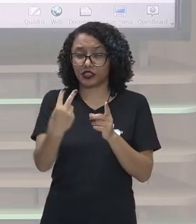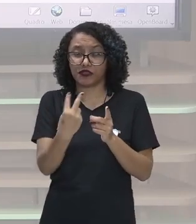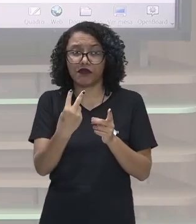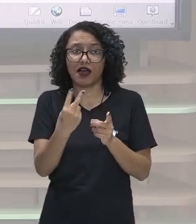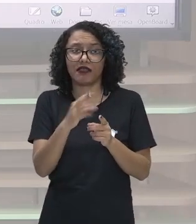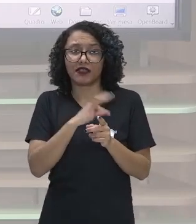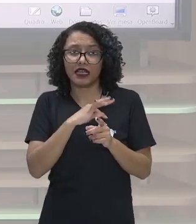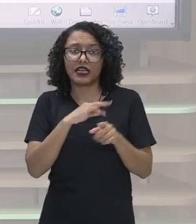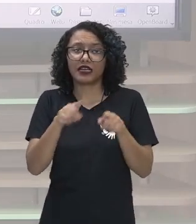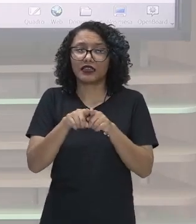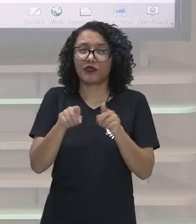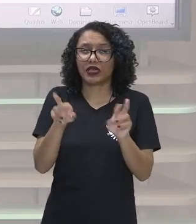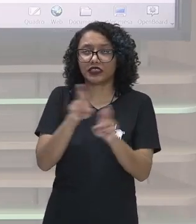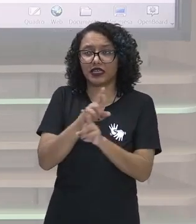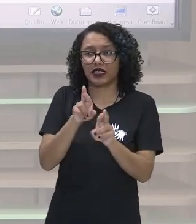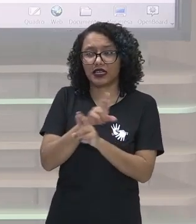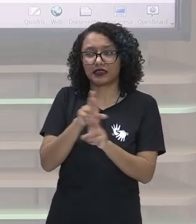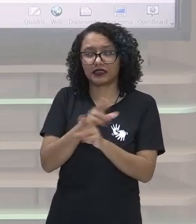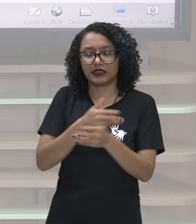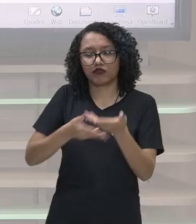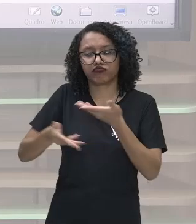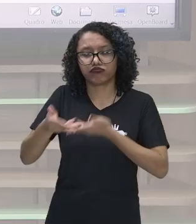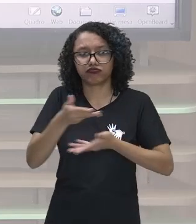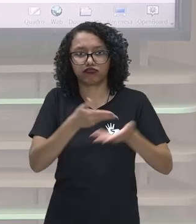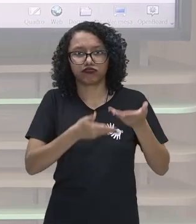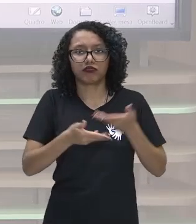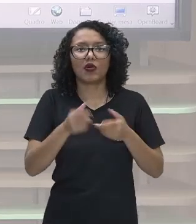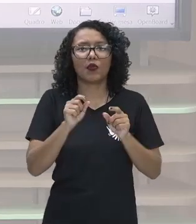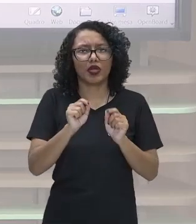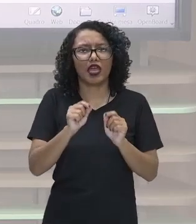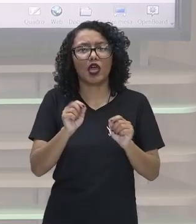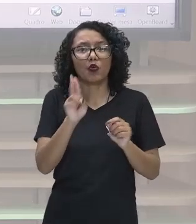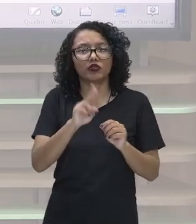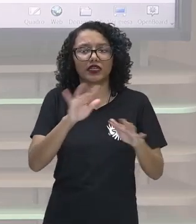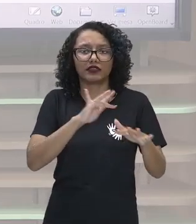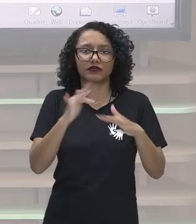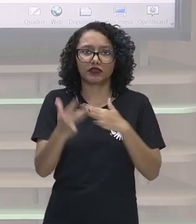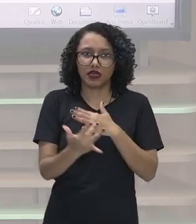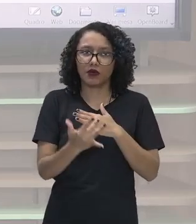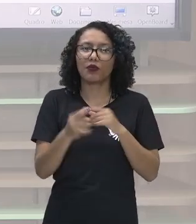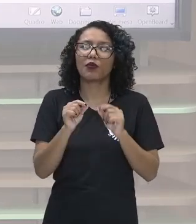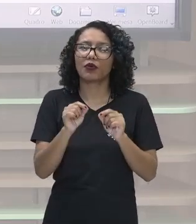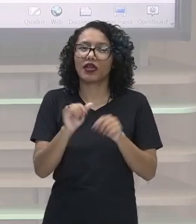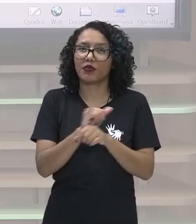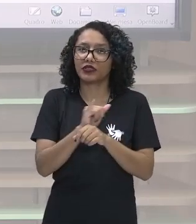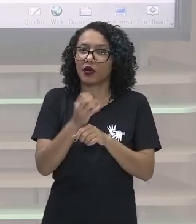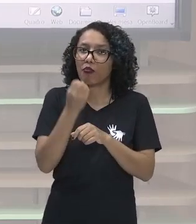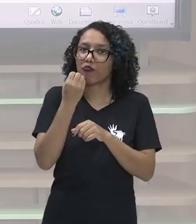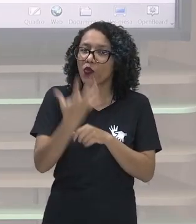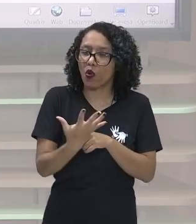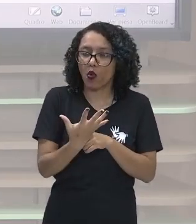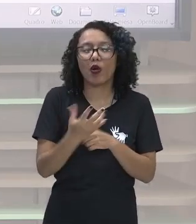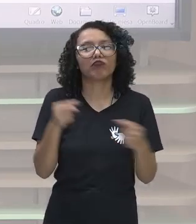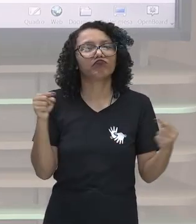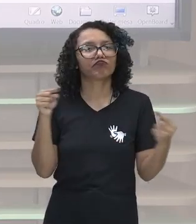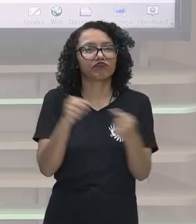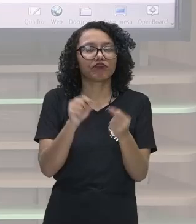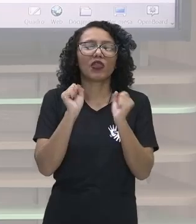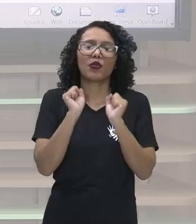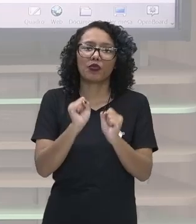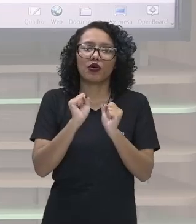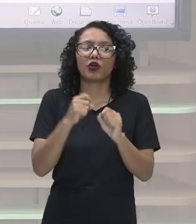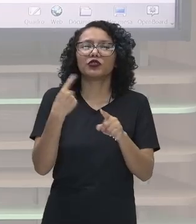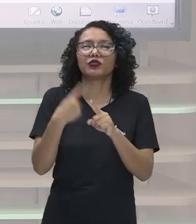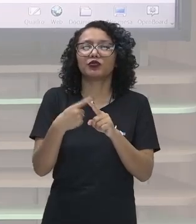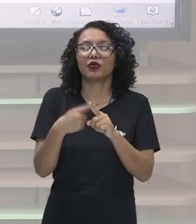interpessoais, para usar esse espaço de uma forma muito positiva. E o que me preocupa é que, na maioria das vezes, os jovens